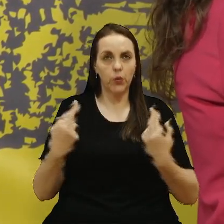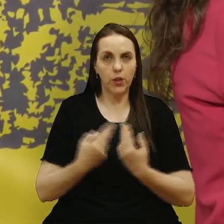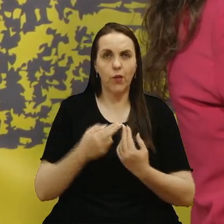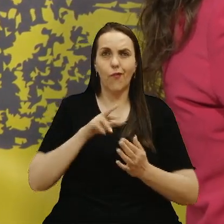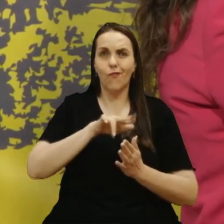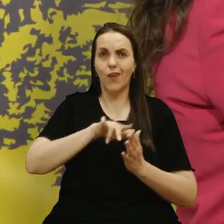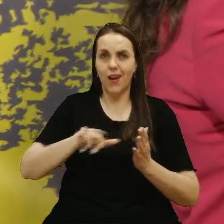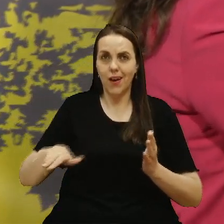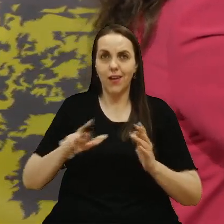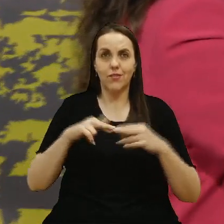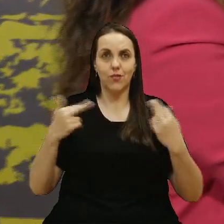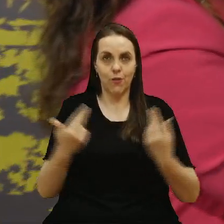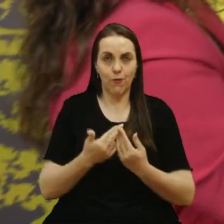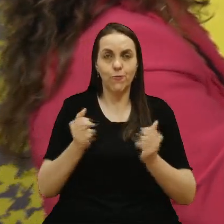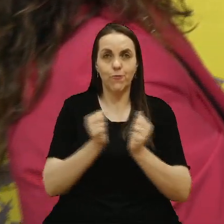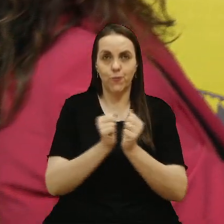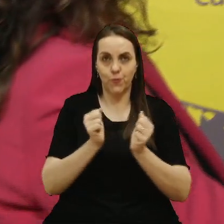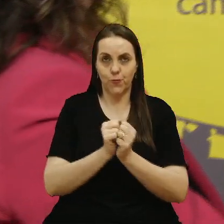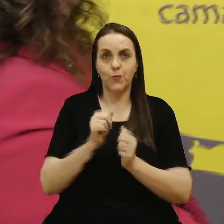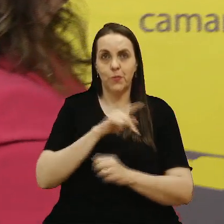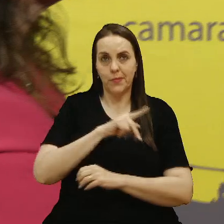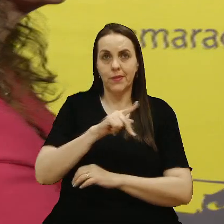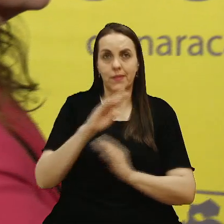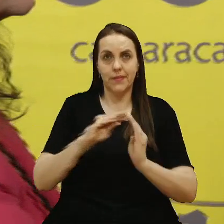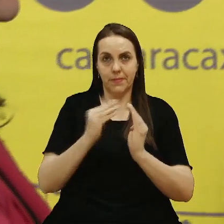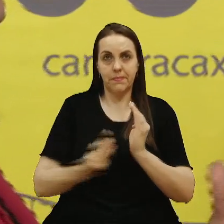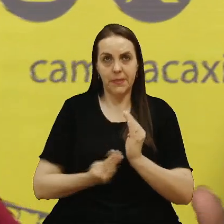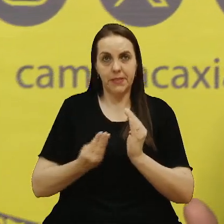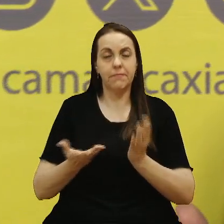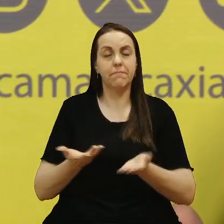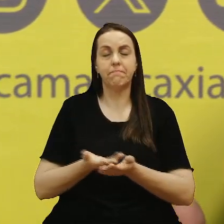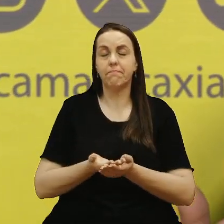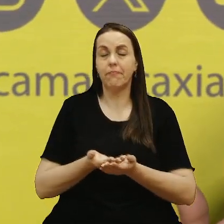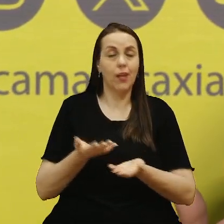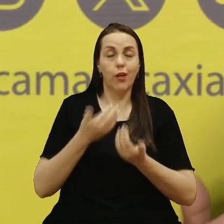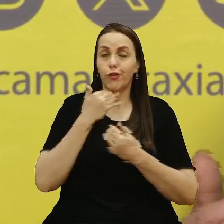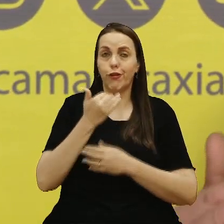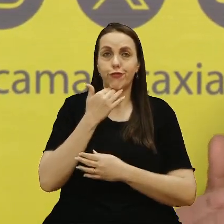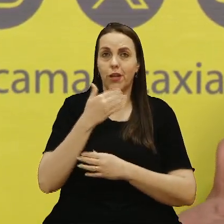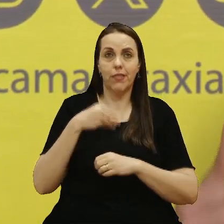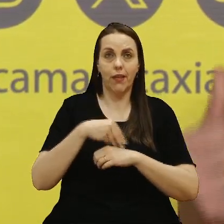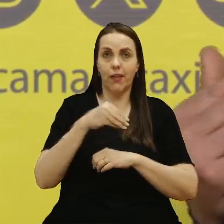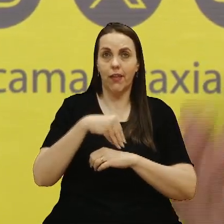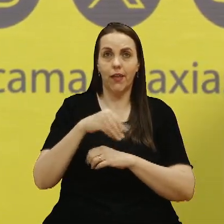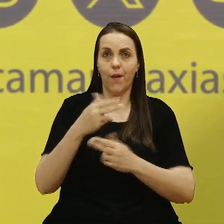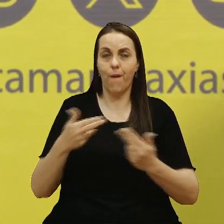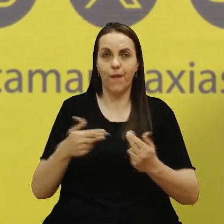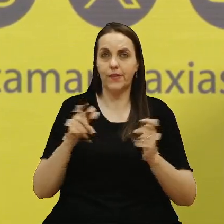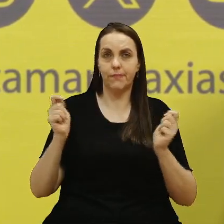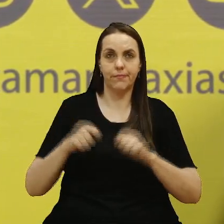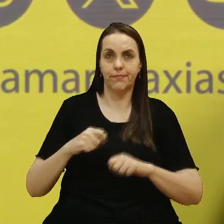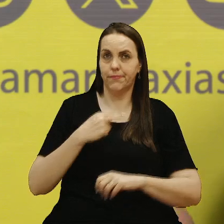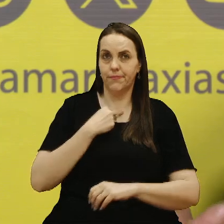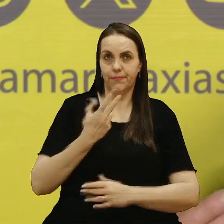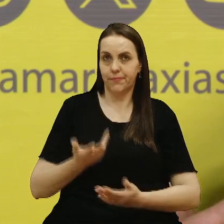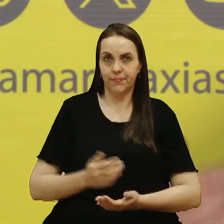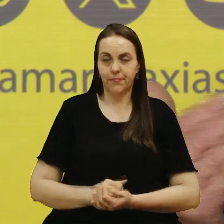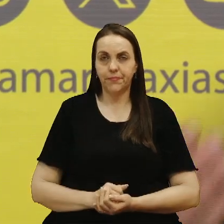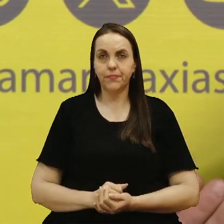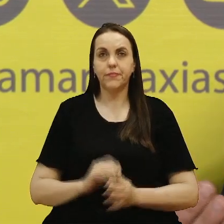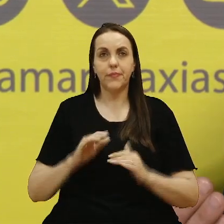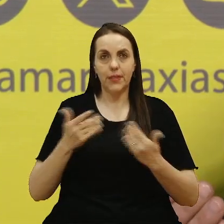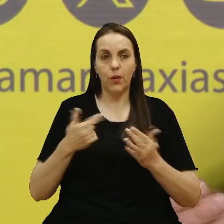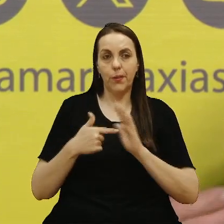as reuniões que eu tive com ele, porque não adiantava também a gente querer indicar coisas que a gente sabe que não seriam possíveis. Então, as que